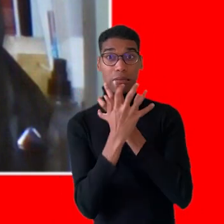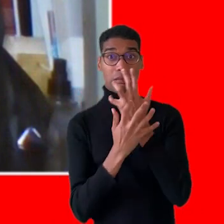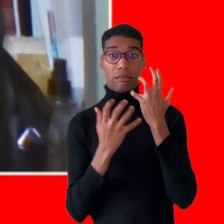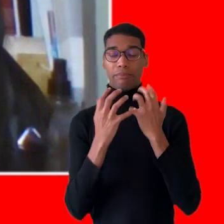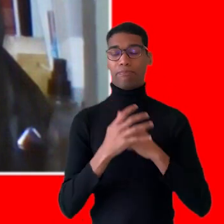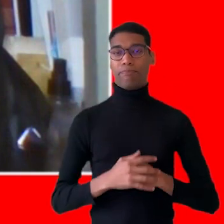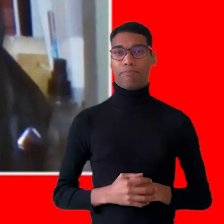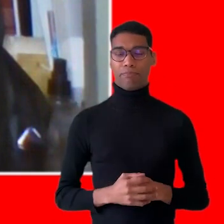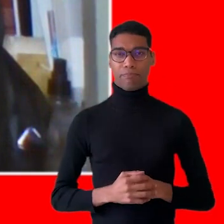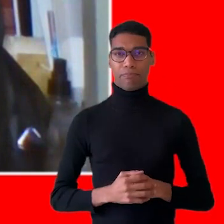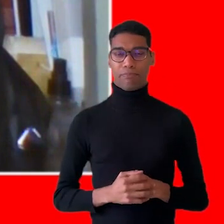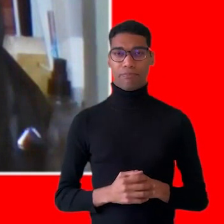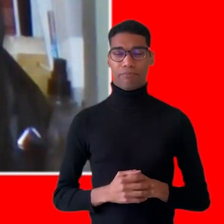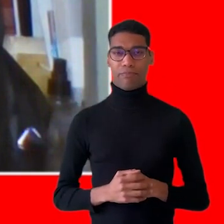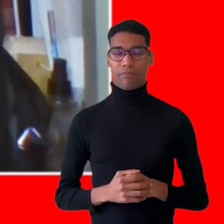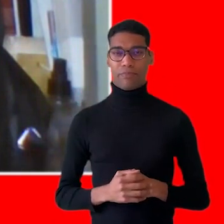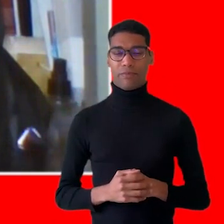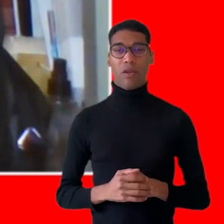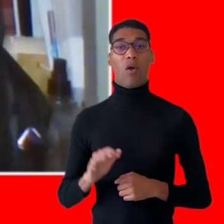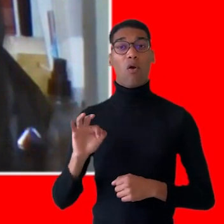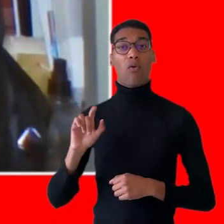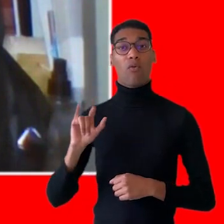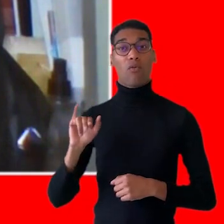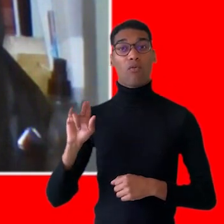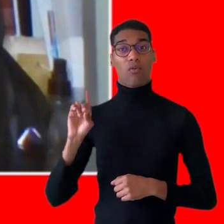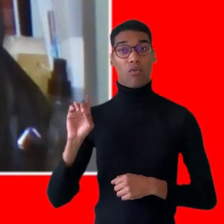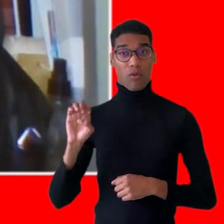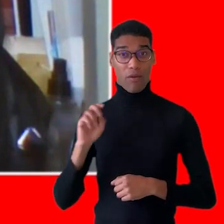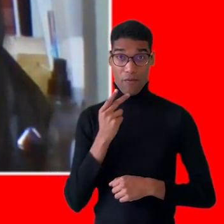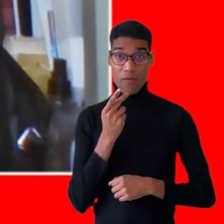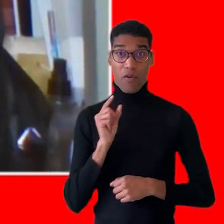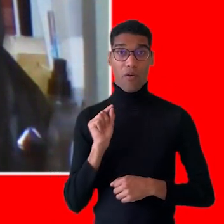Paul Gilroy denomina terror